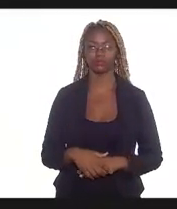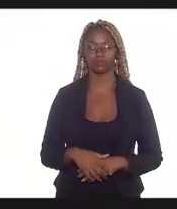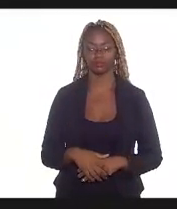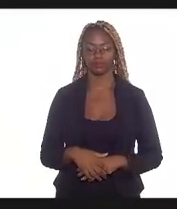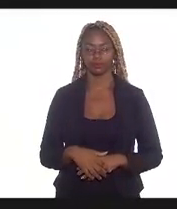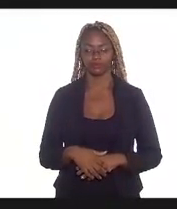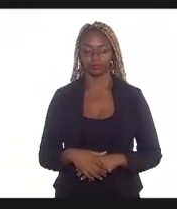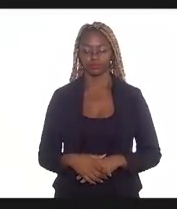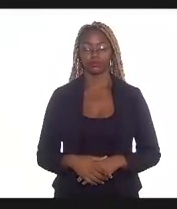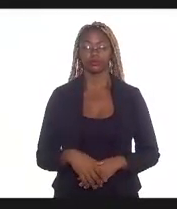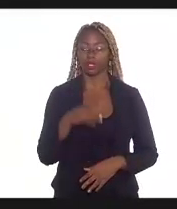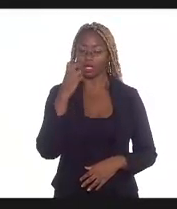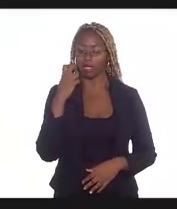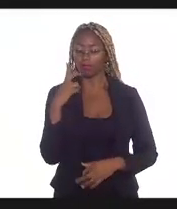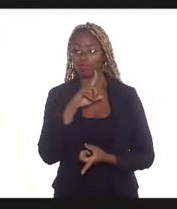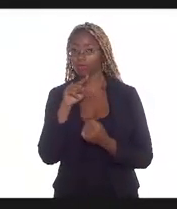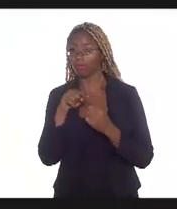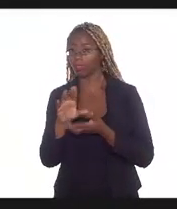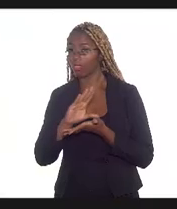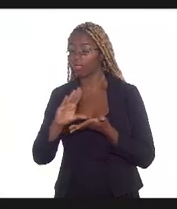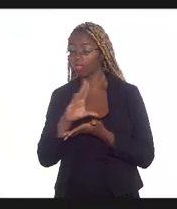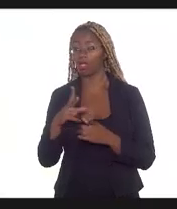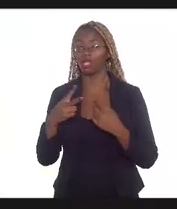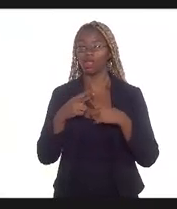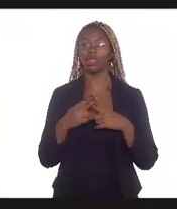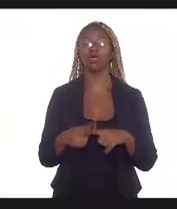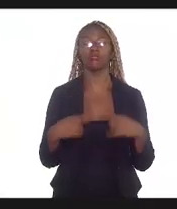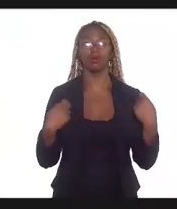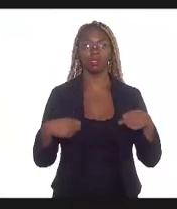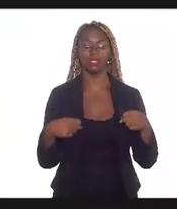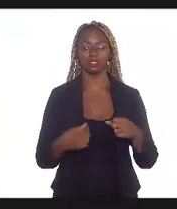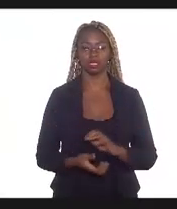421/2015. Parecer pela constitucionalidade com emendas.